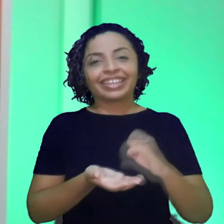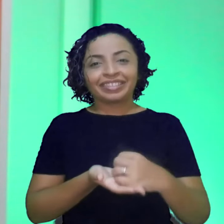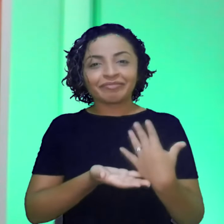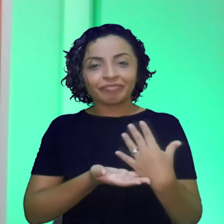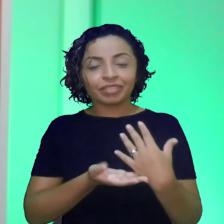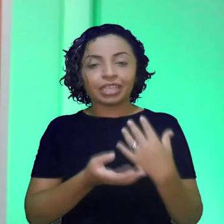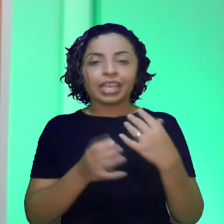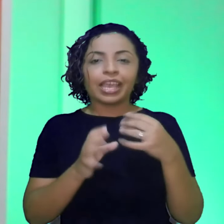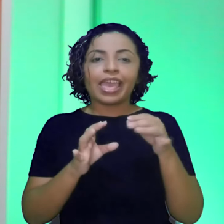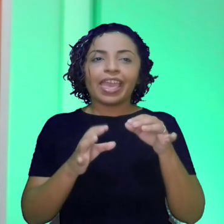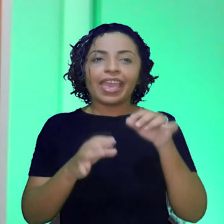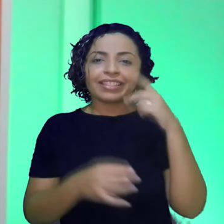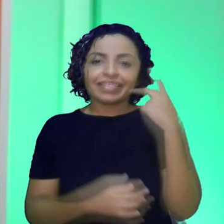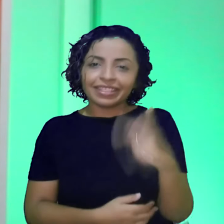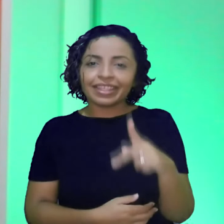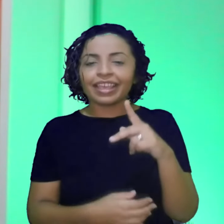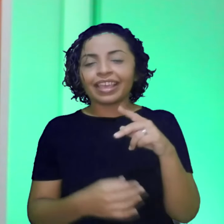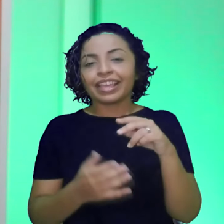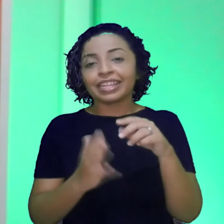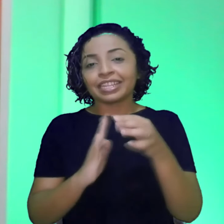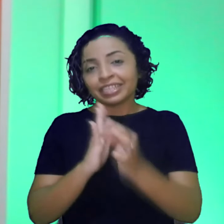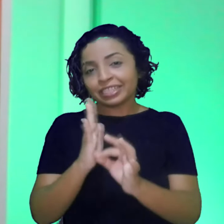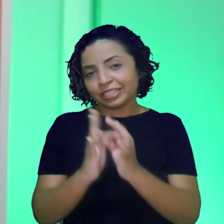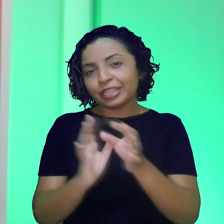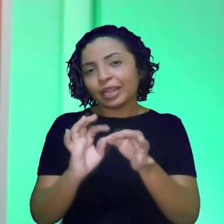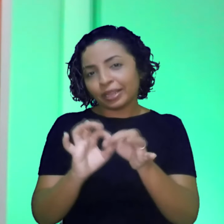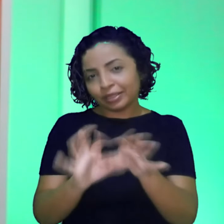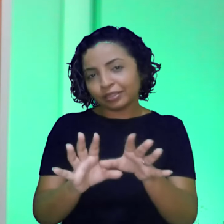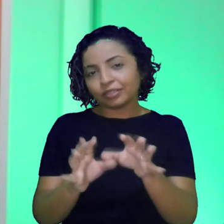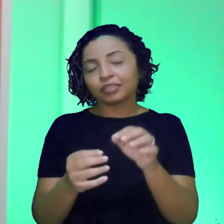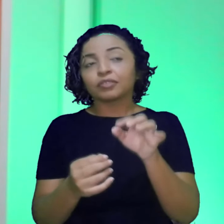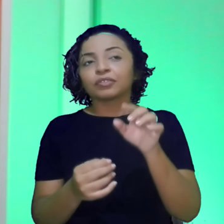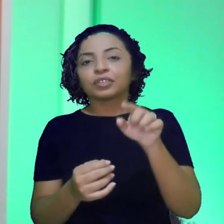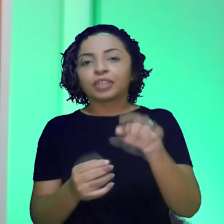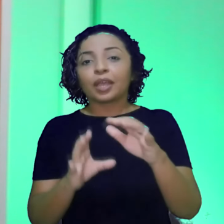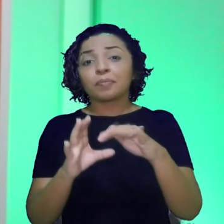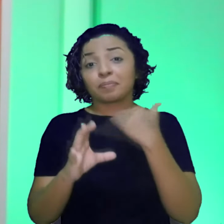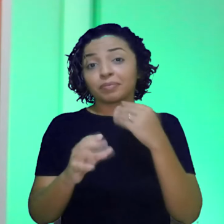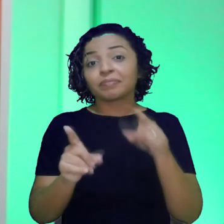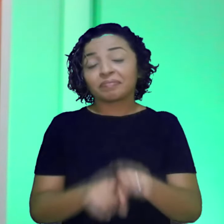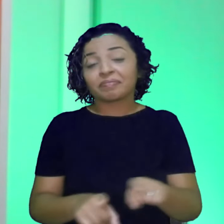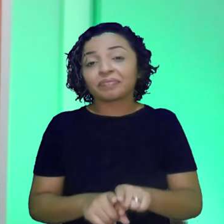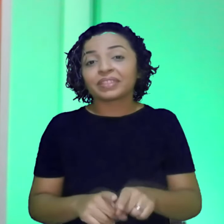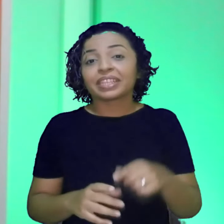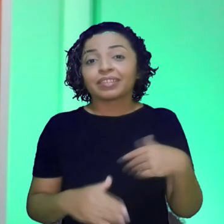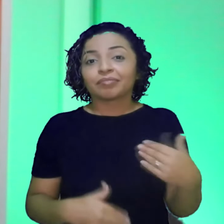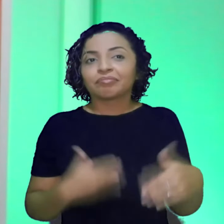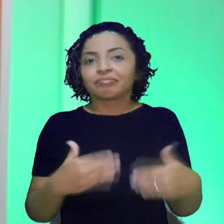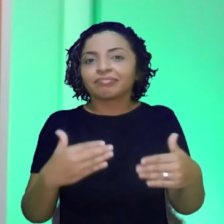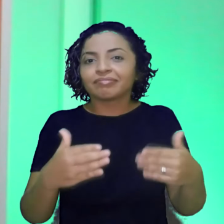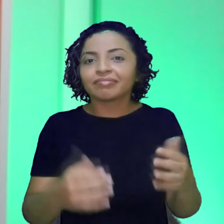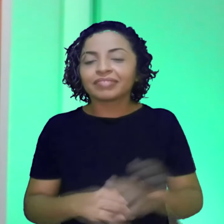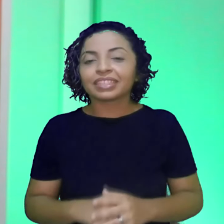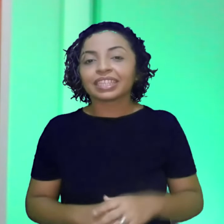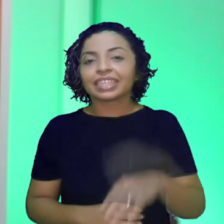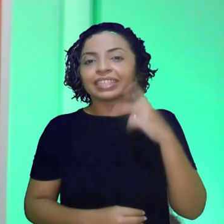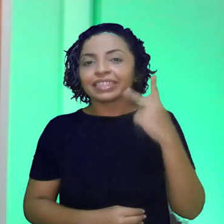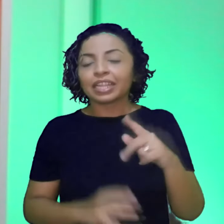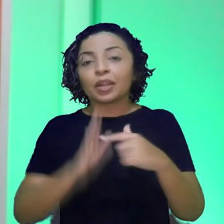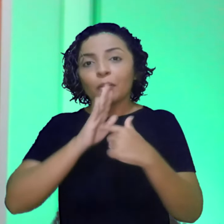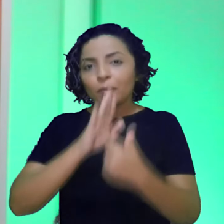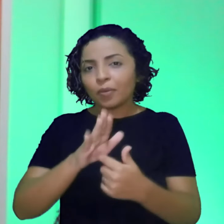de escritores independentes que fazem suas publicações e acabam enviando para cá na medida que